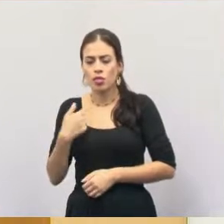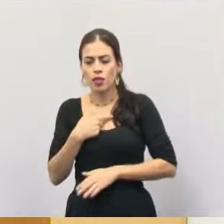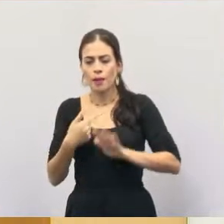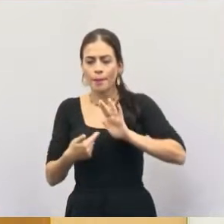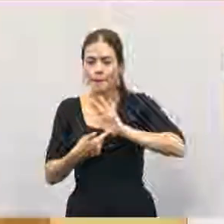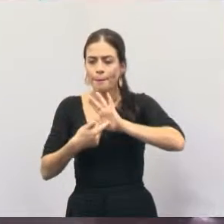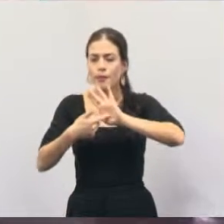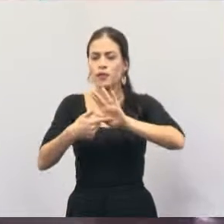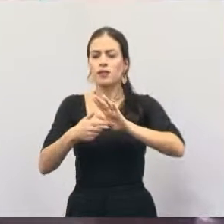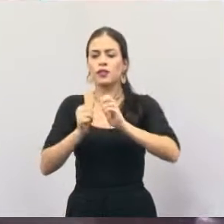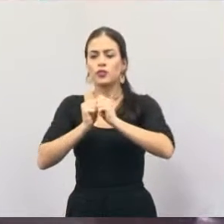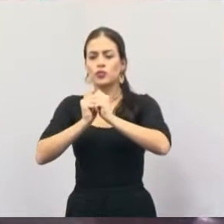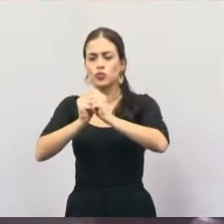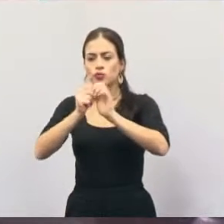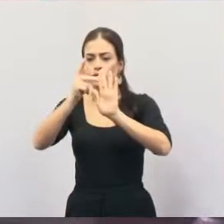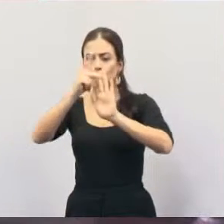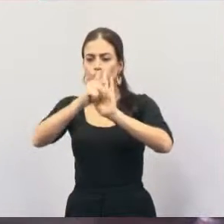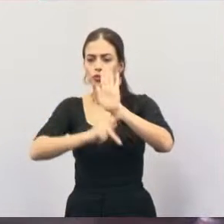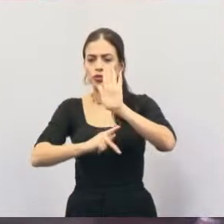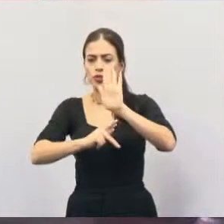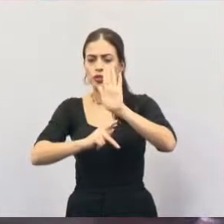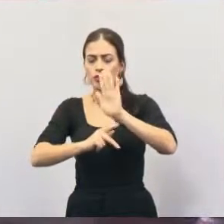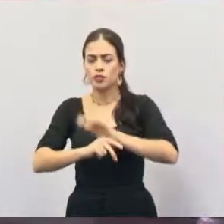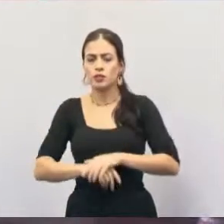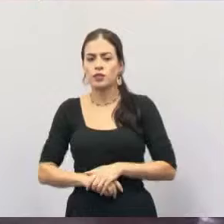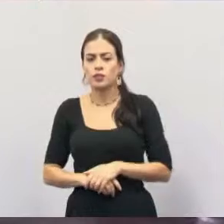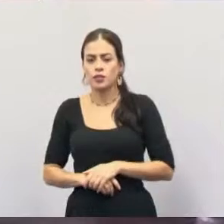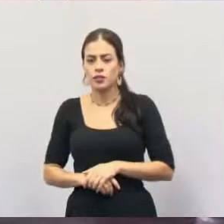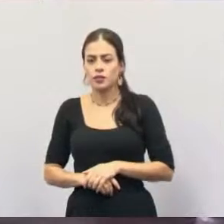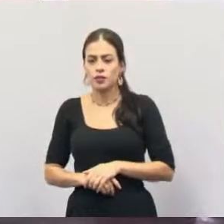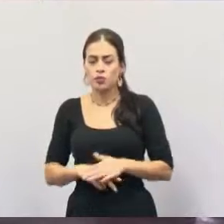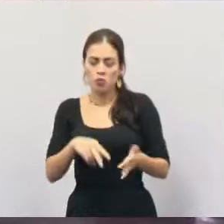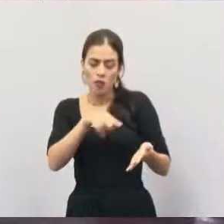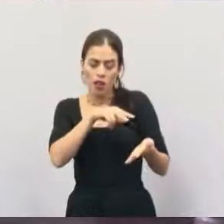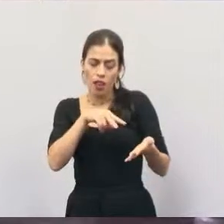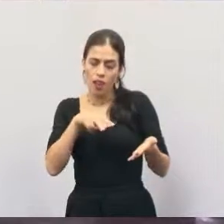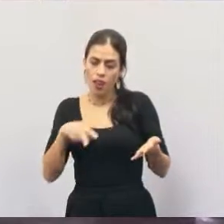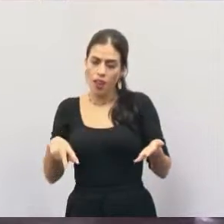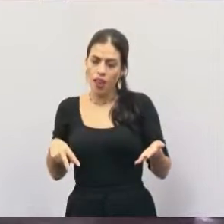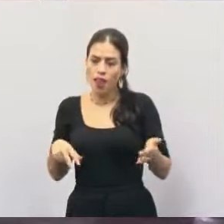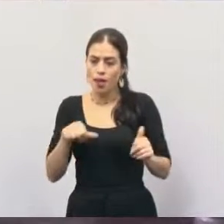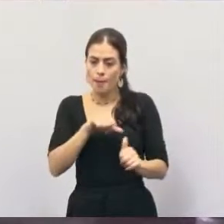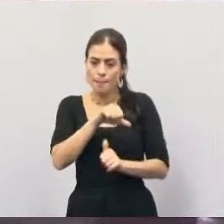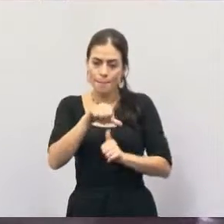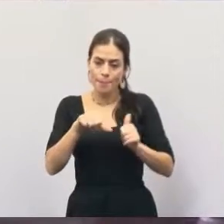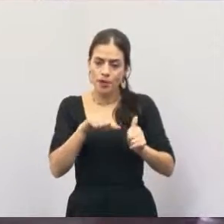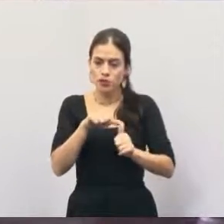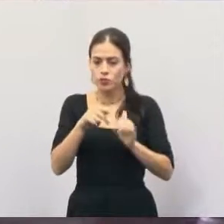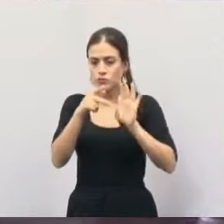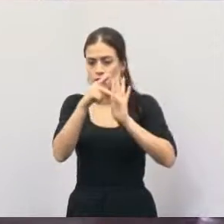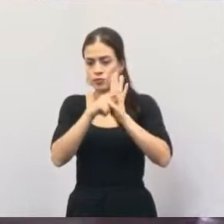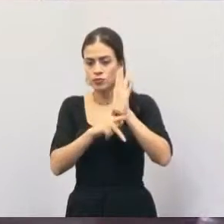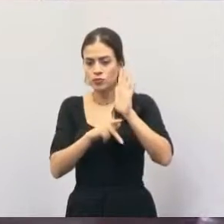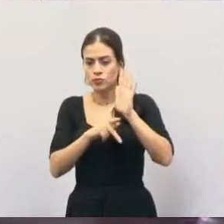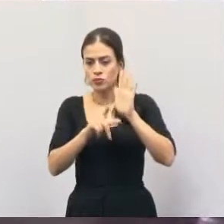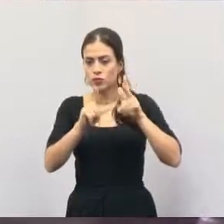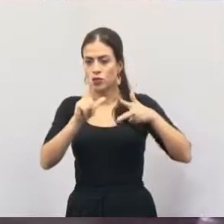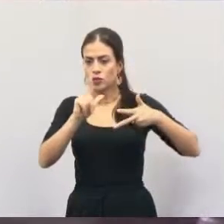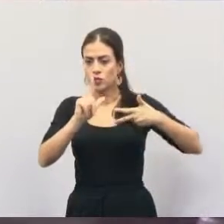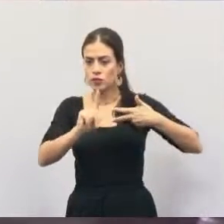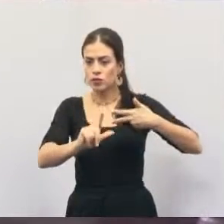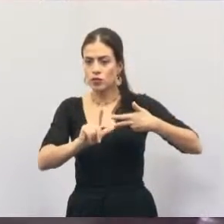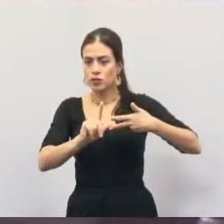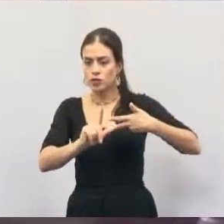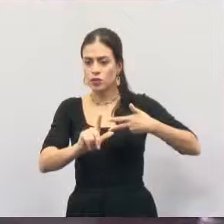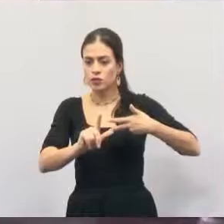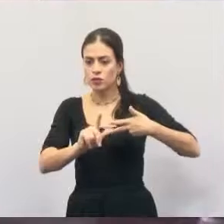junto o projeto. Eu vou estar lendo aqui o substitutivo ao projeto do legislativo, que